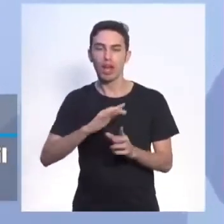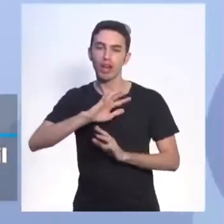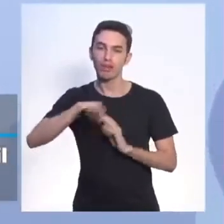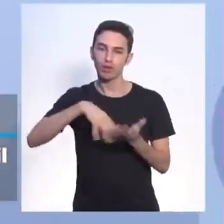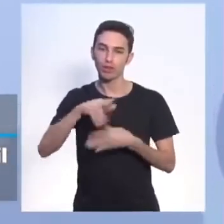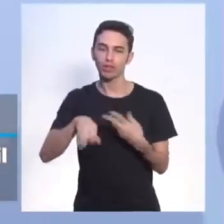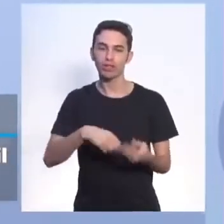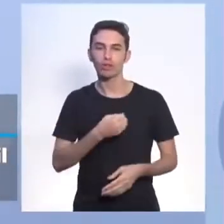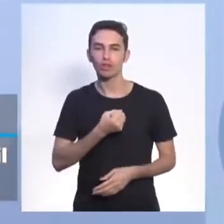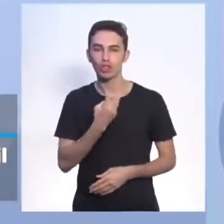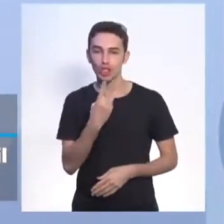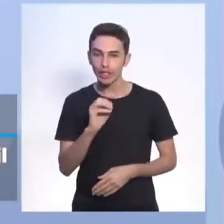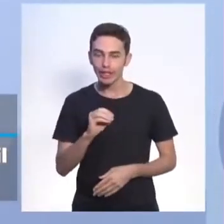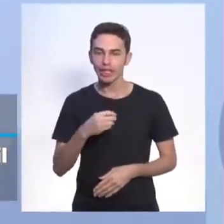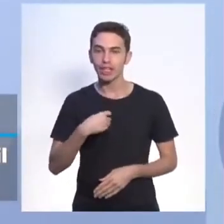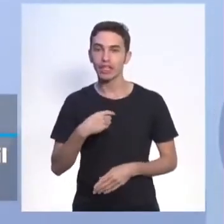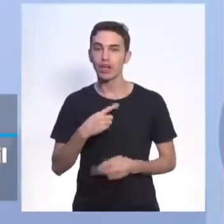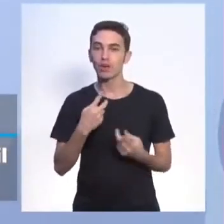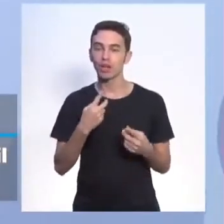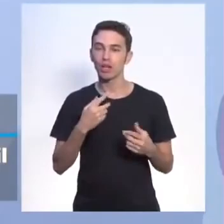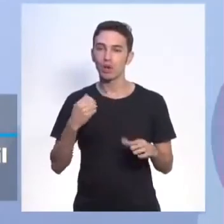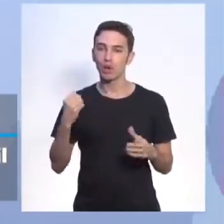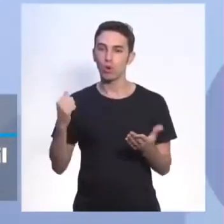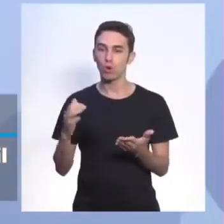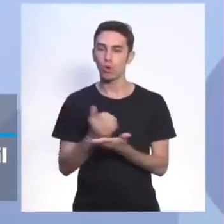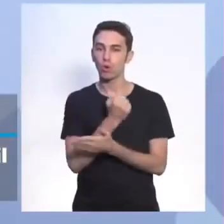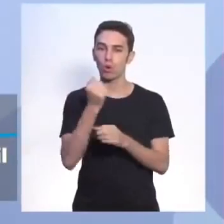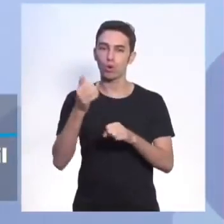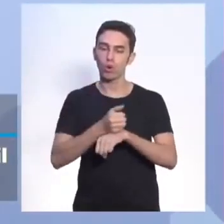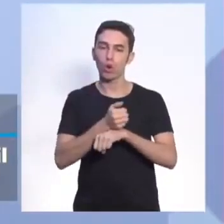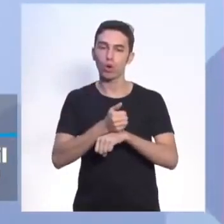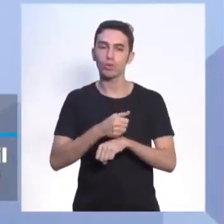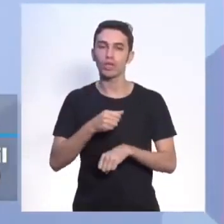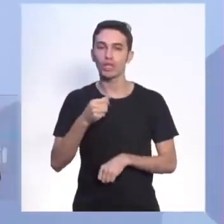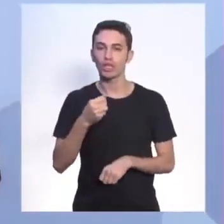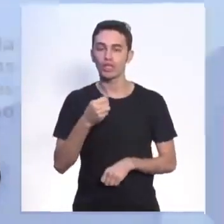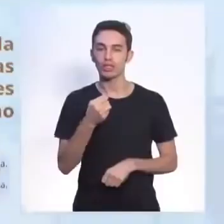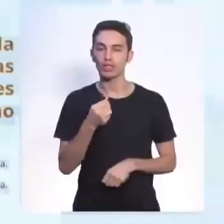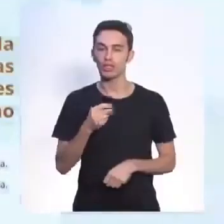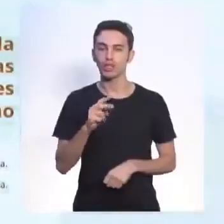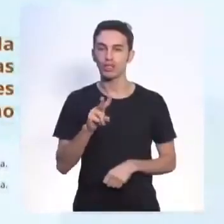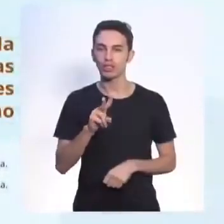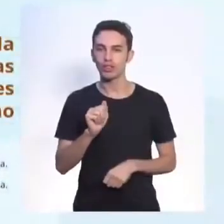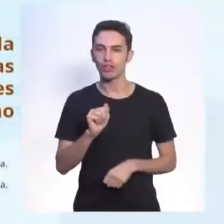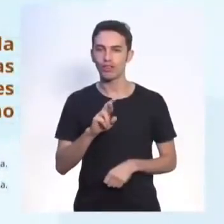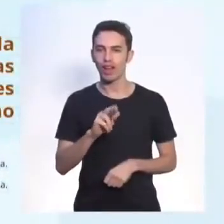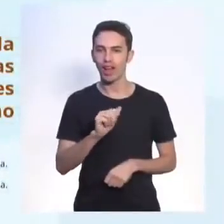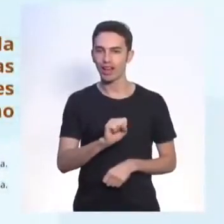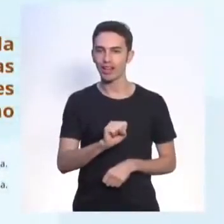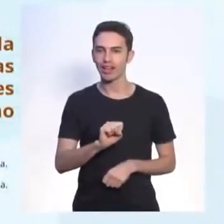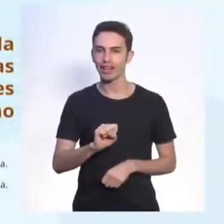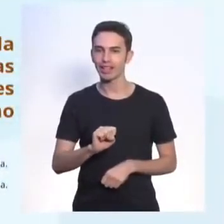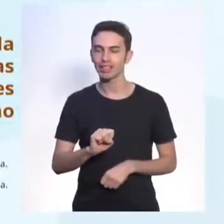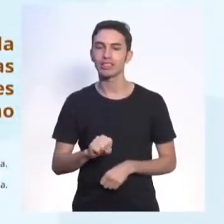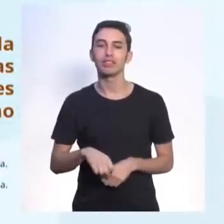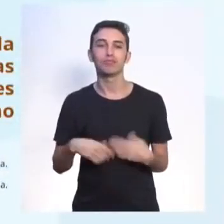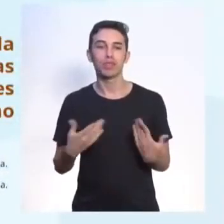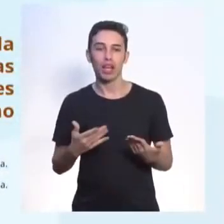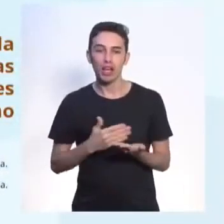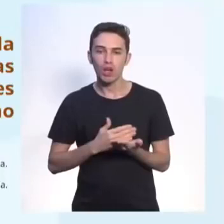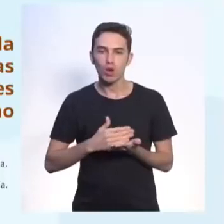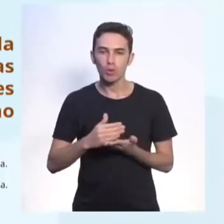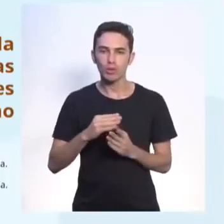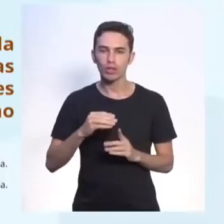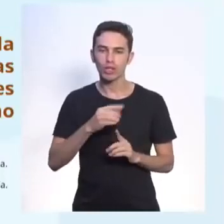que é o golpe de Getúlio Vargas. Então, voltando na tela mais uma vez, a República Oligárquica tem o seu início